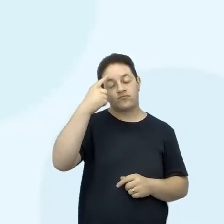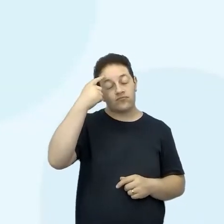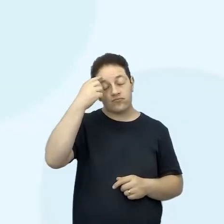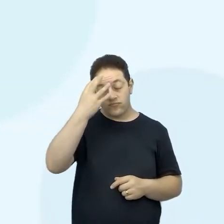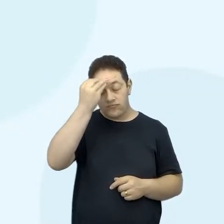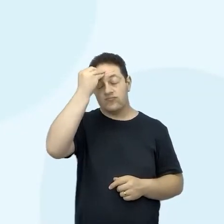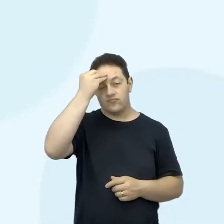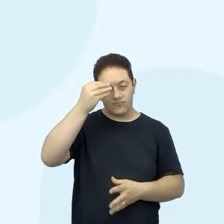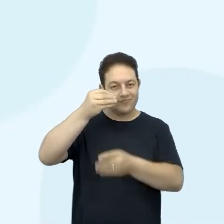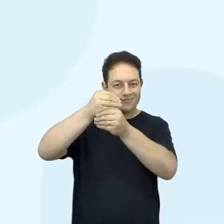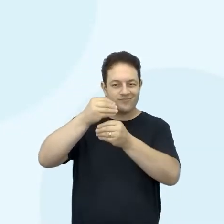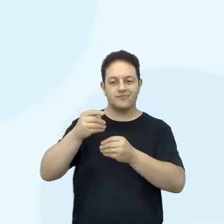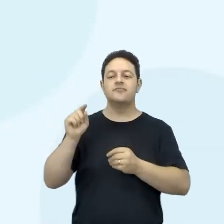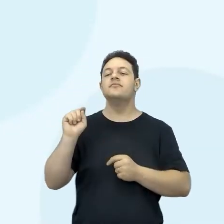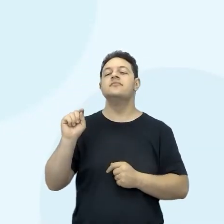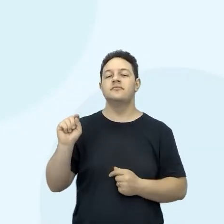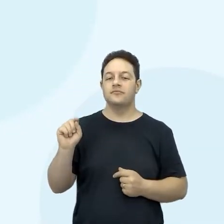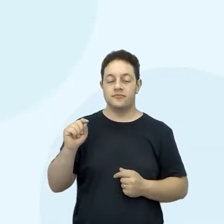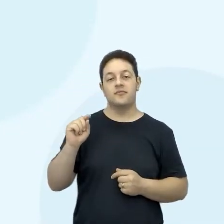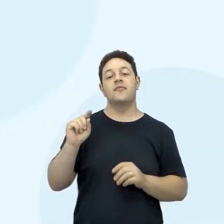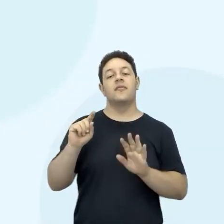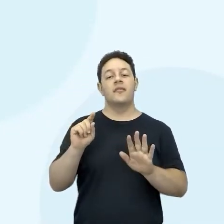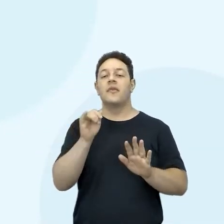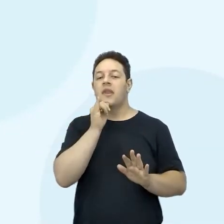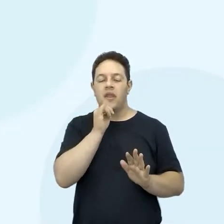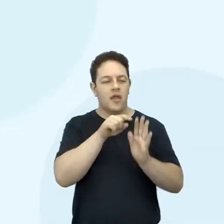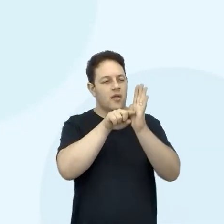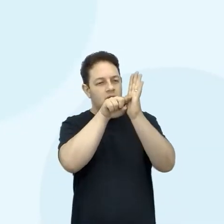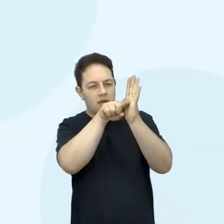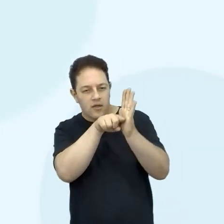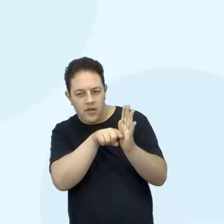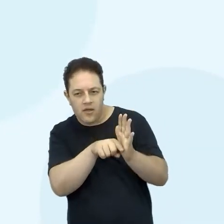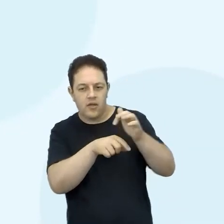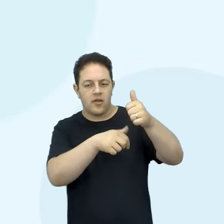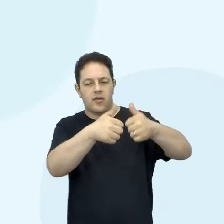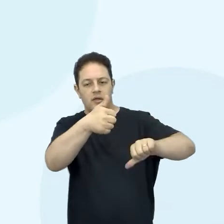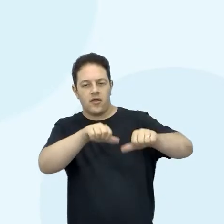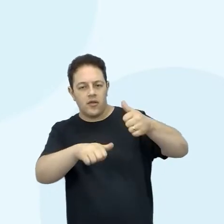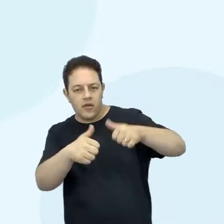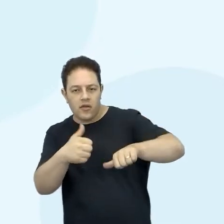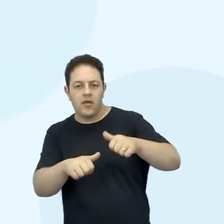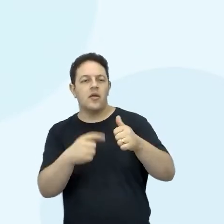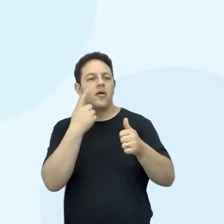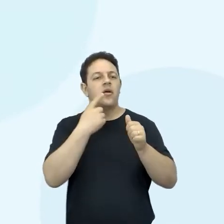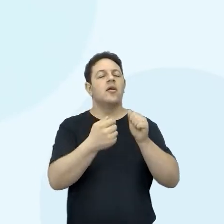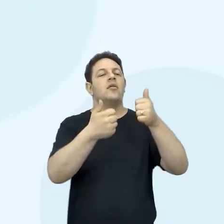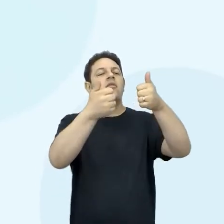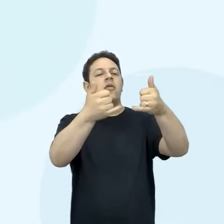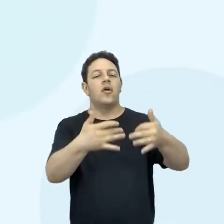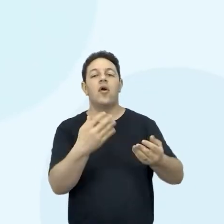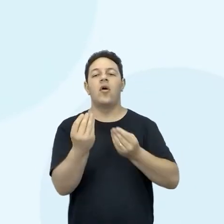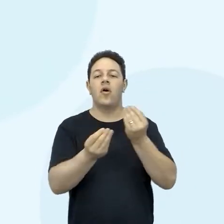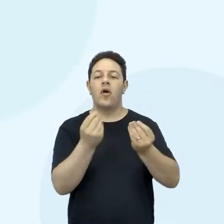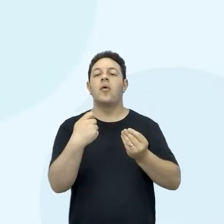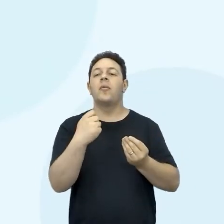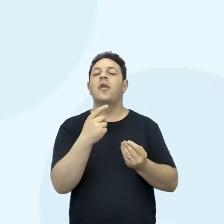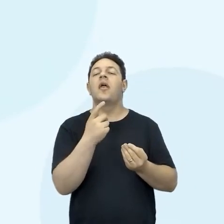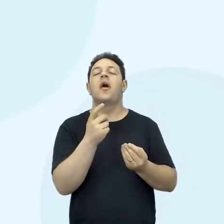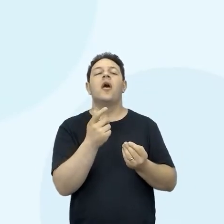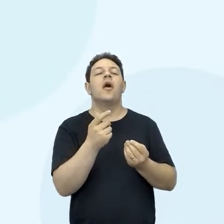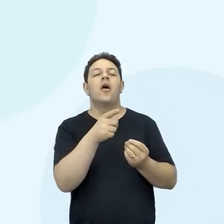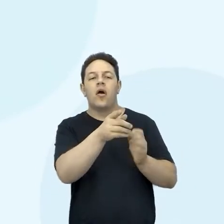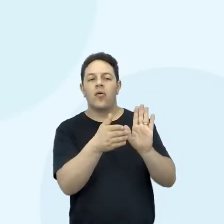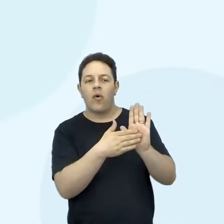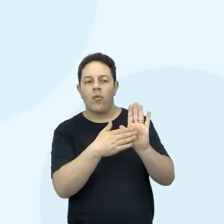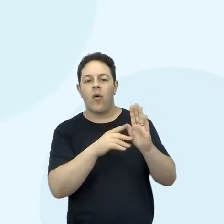já falei anteriormente. A análise, a avaliação, parecer deve ser atribuída à singularidade da